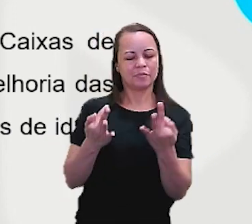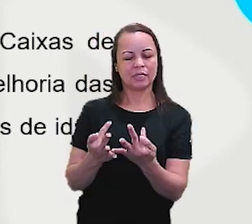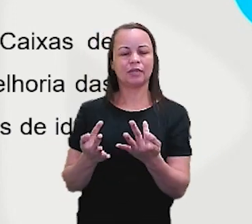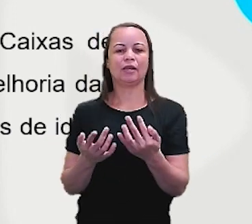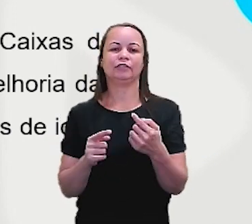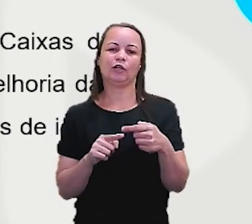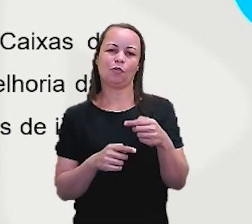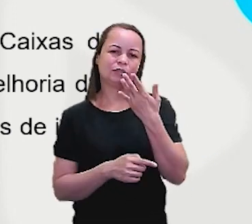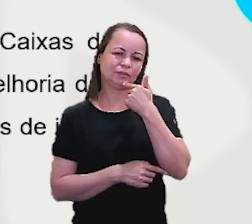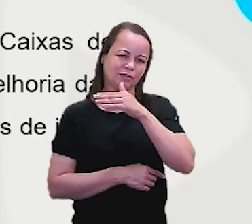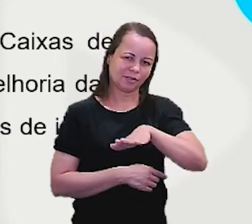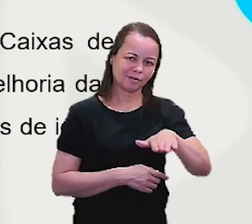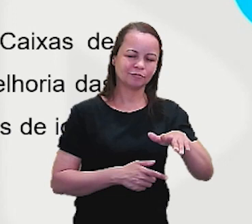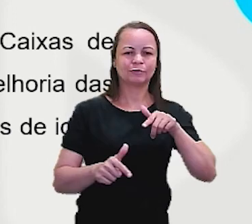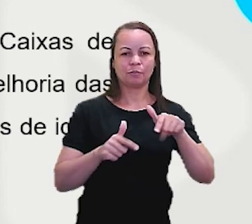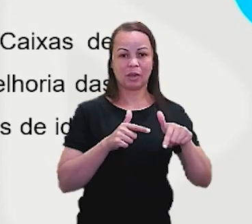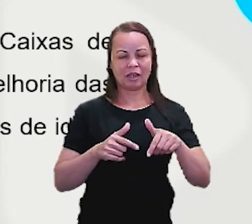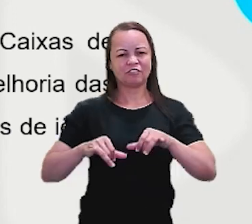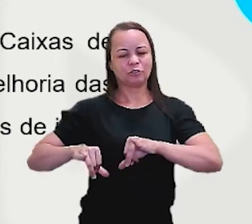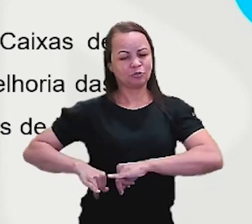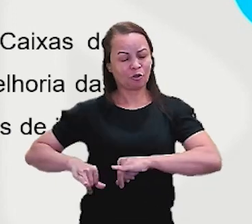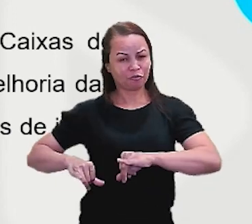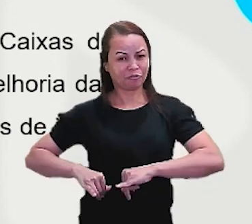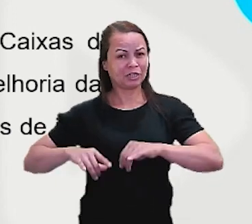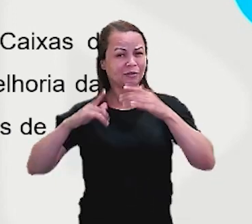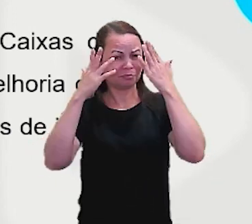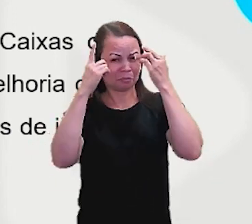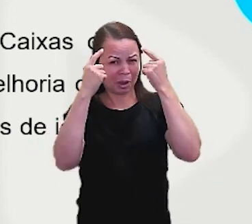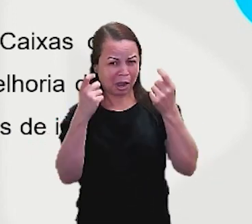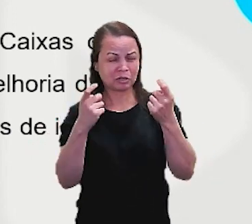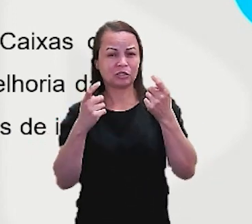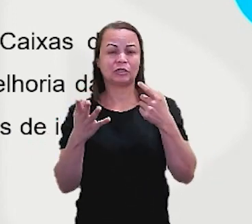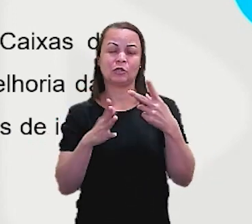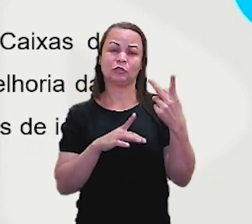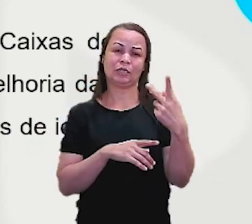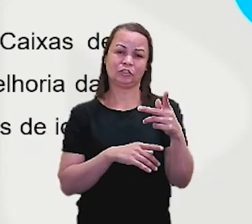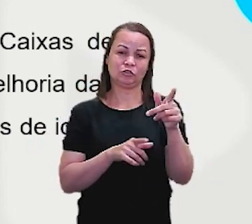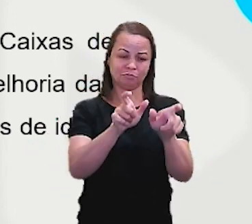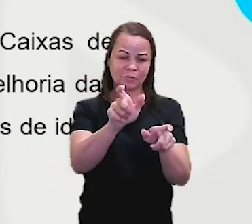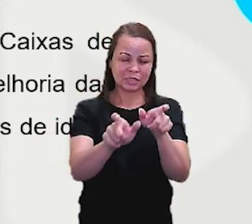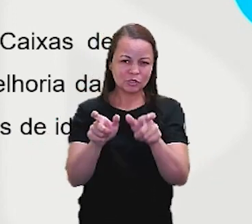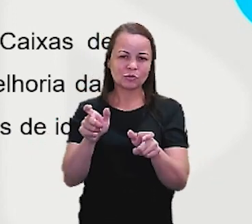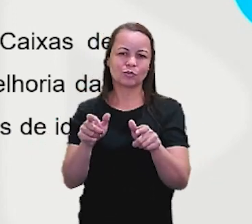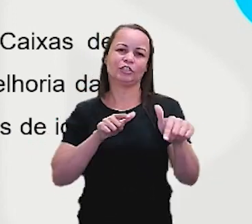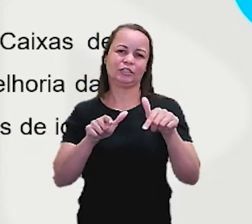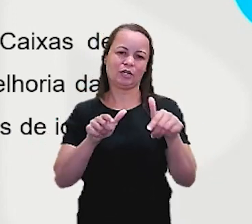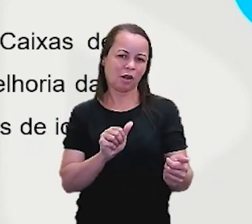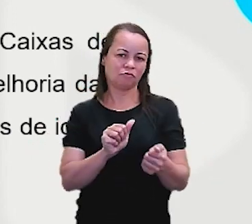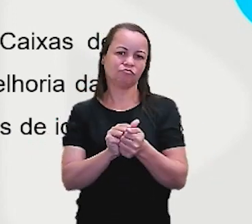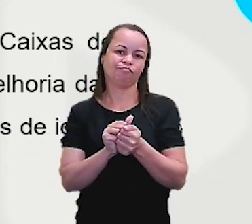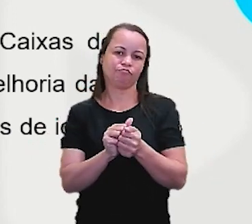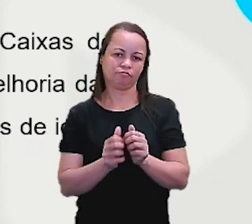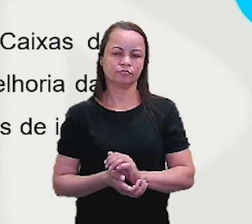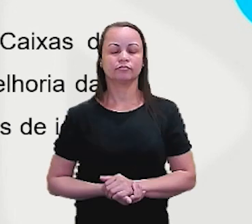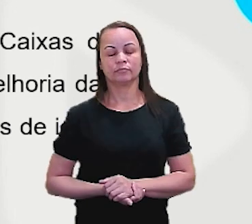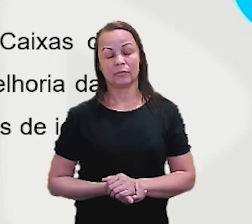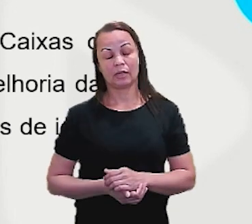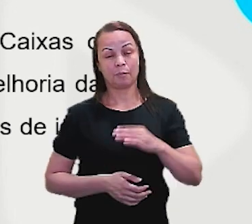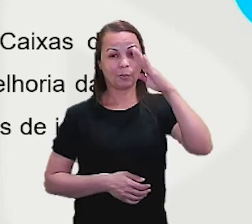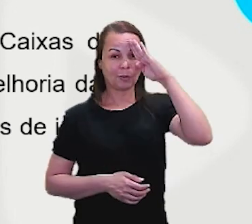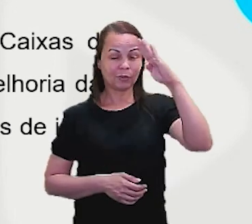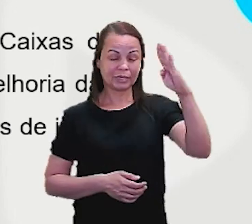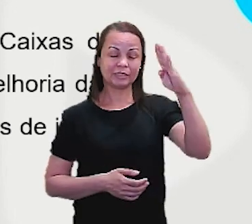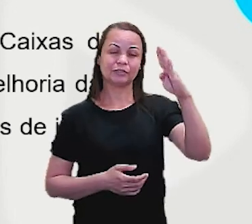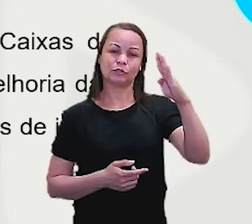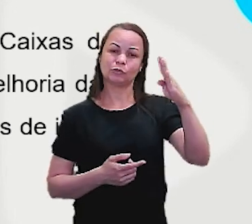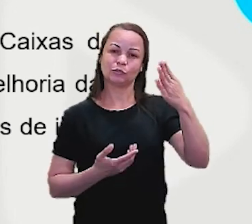trabalhavam. Infelizmente, sofriam bastante violência dos seus empregadores. Por isso que hoje a gente vê vários